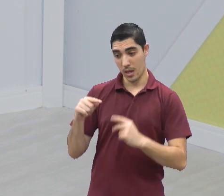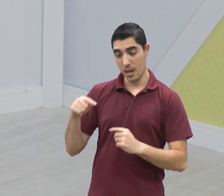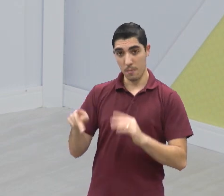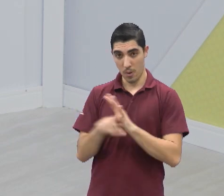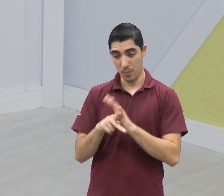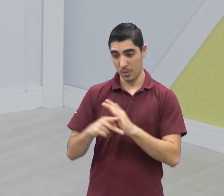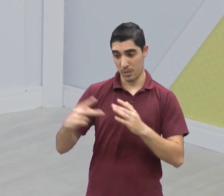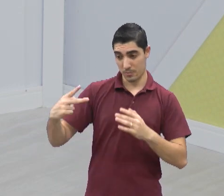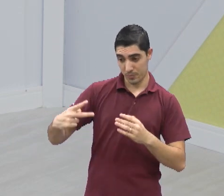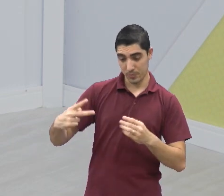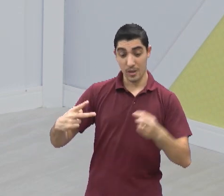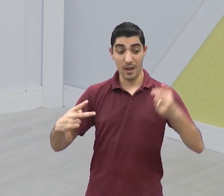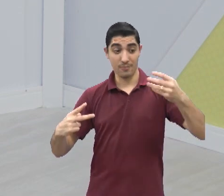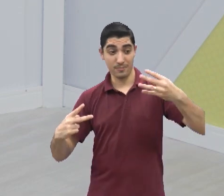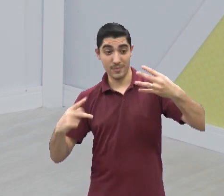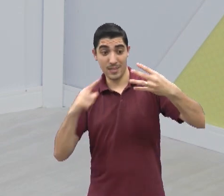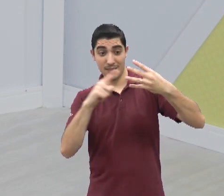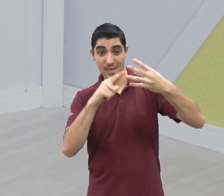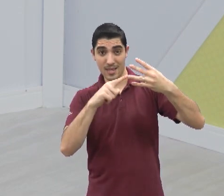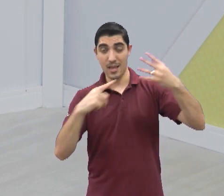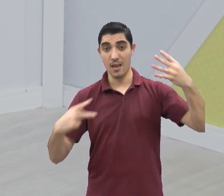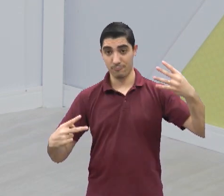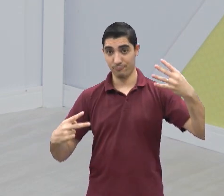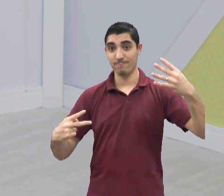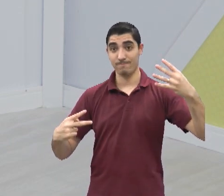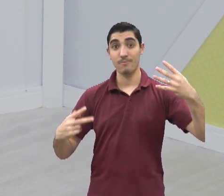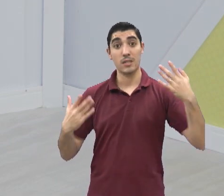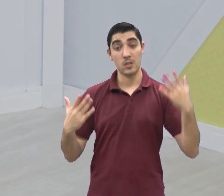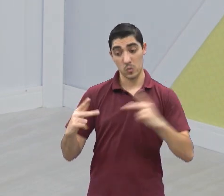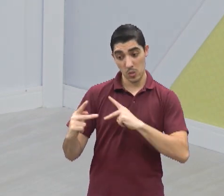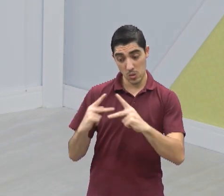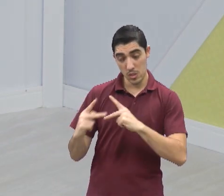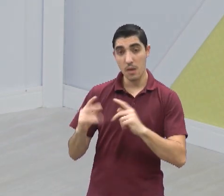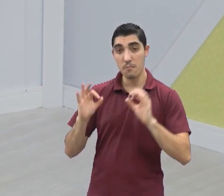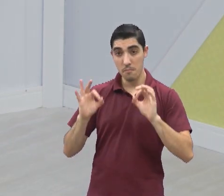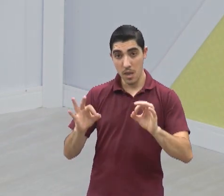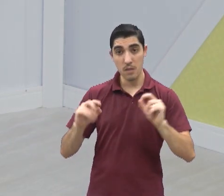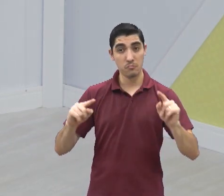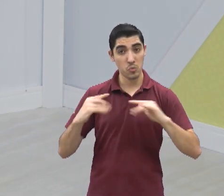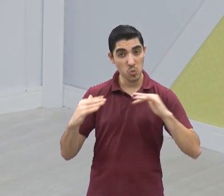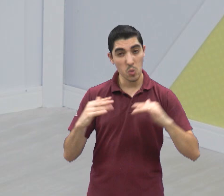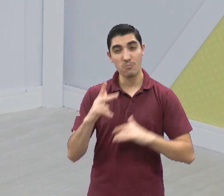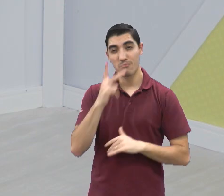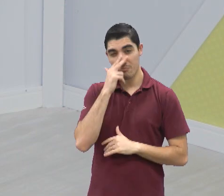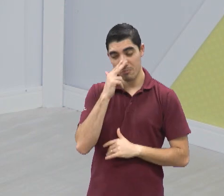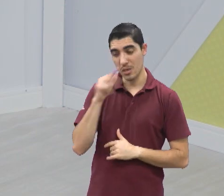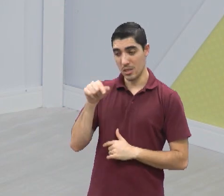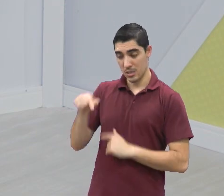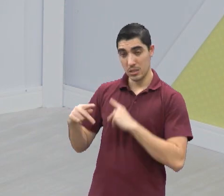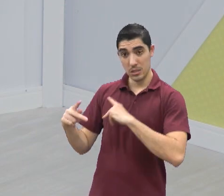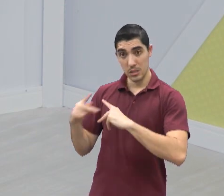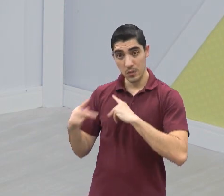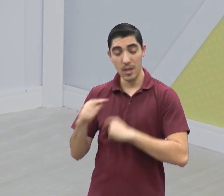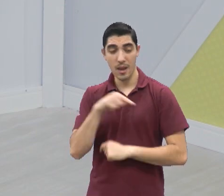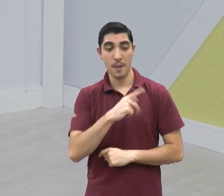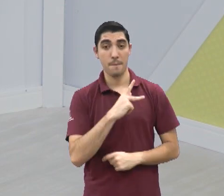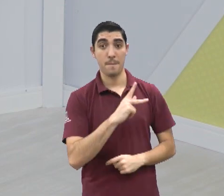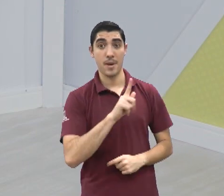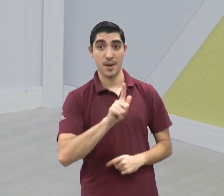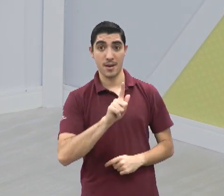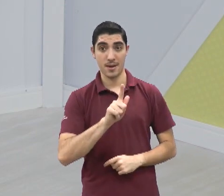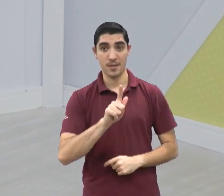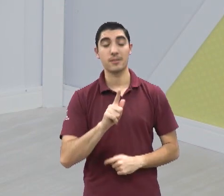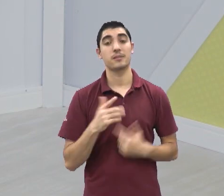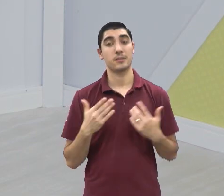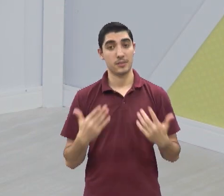terceiro daqui do grupo B. O São José provavelmente vai enfrentar nas quartas o time de Praia Grande, quartas de final, com a vantagem de